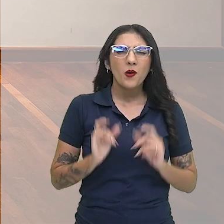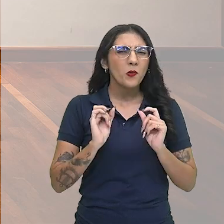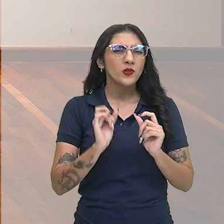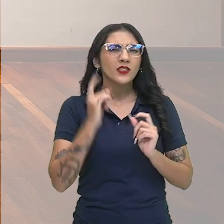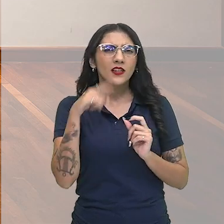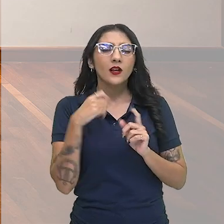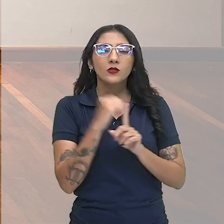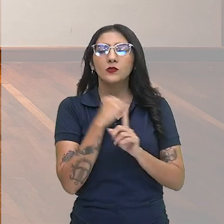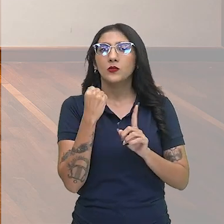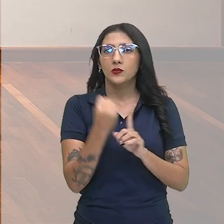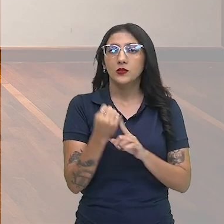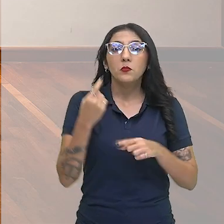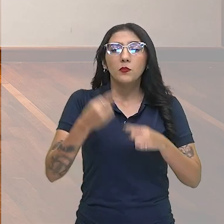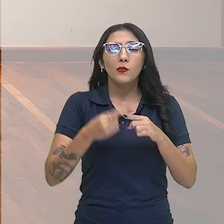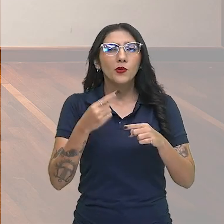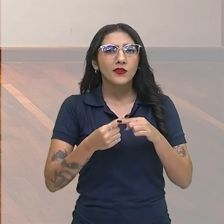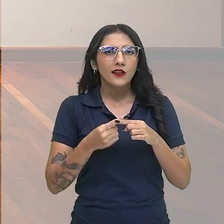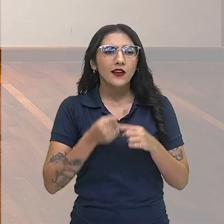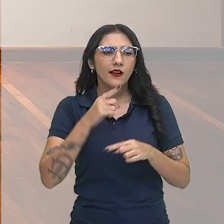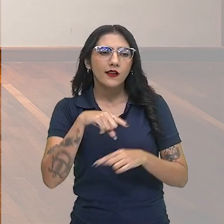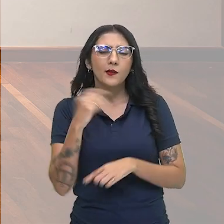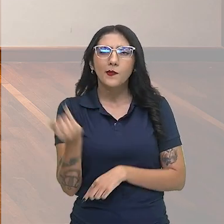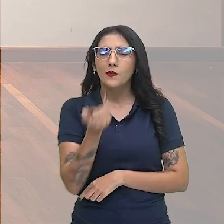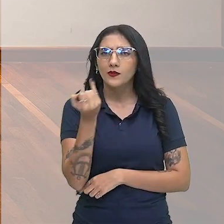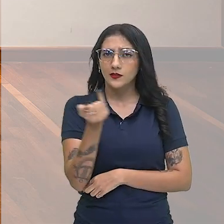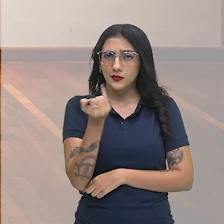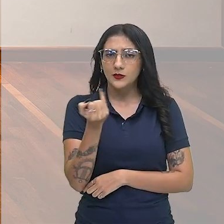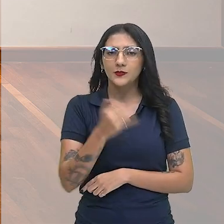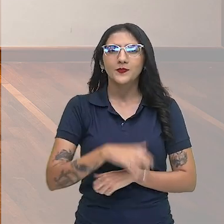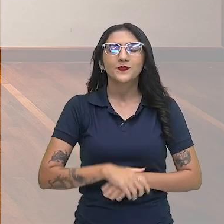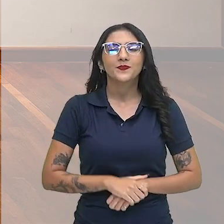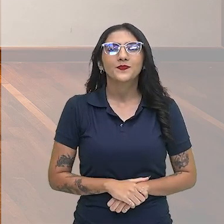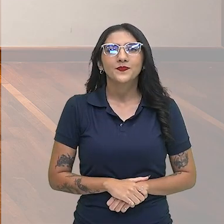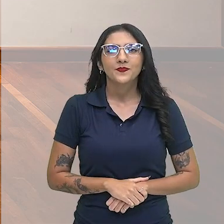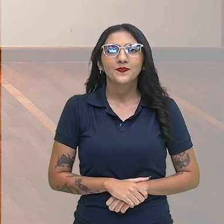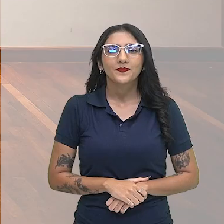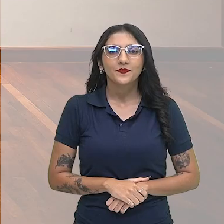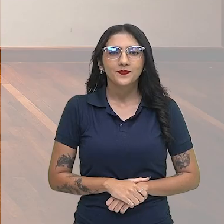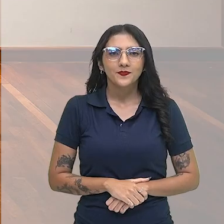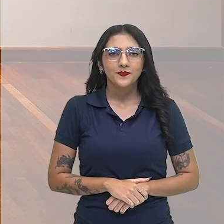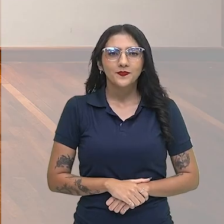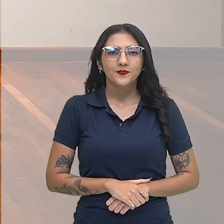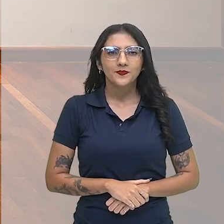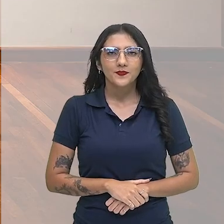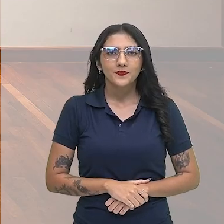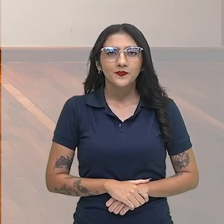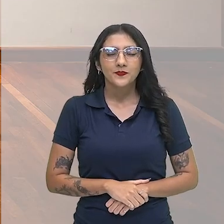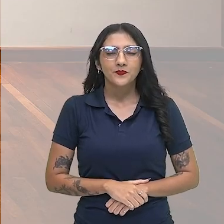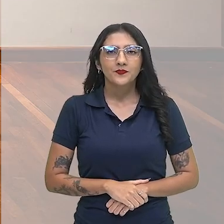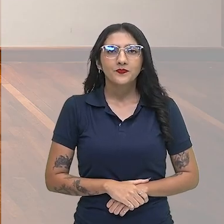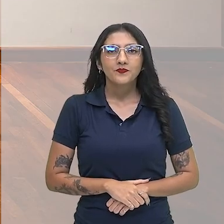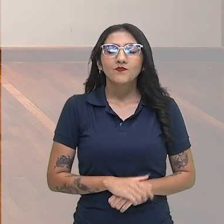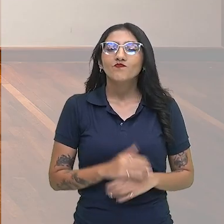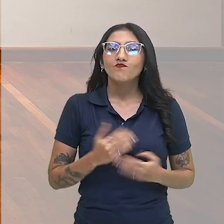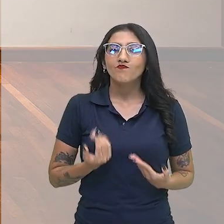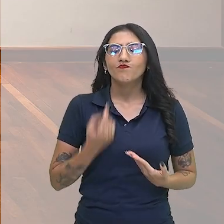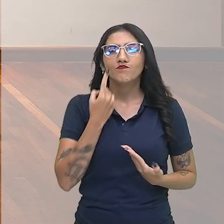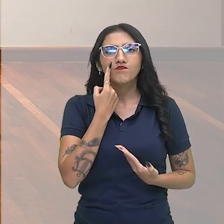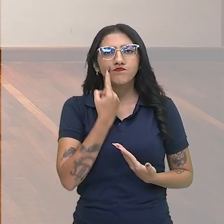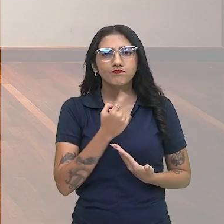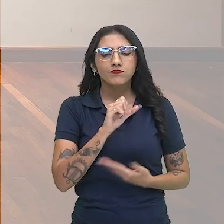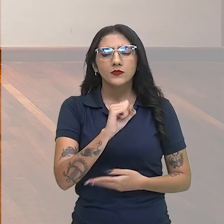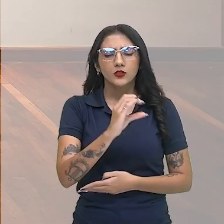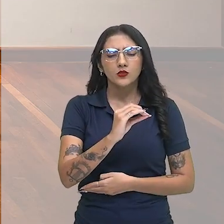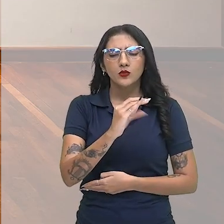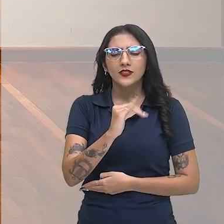que ela é importante para o estudo da sociedade. Vamos lá, então? Então, vejam lá. A sociedade,